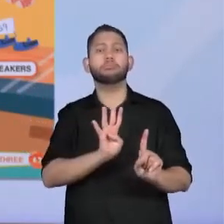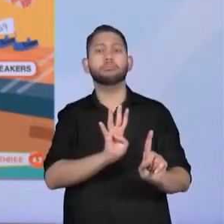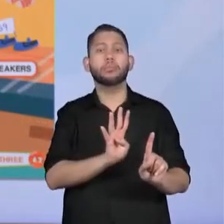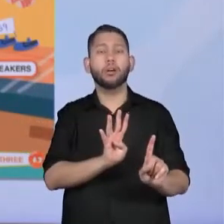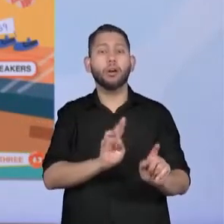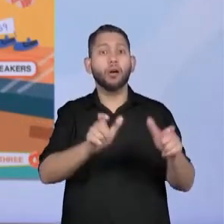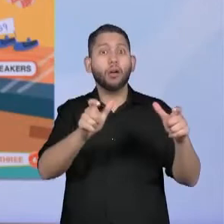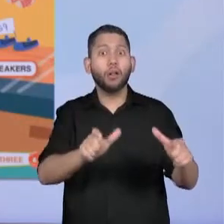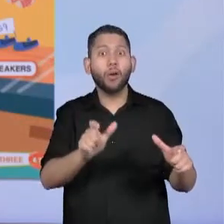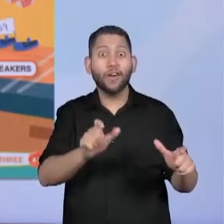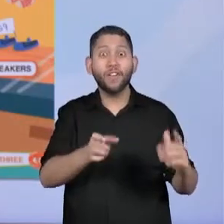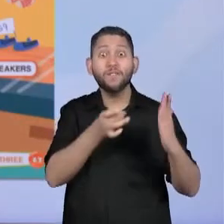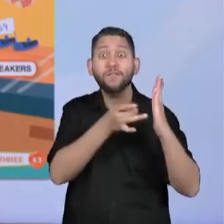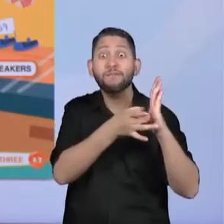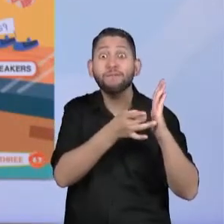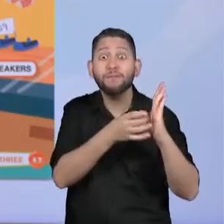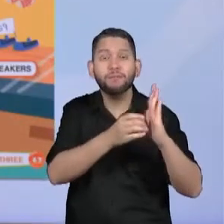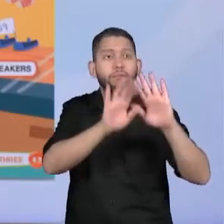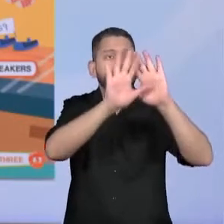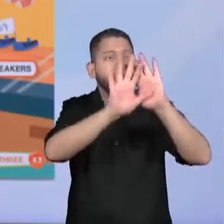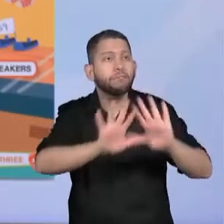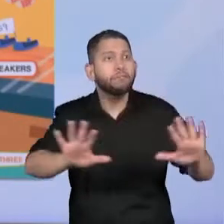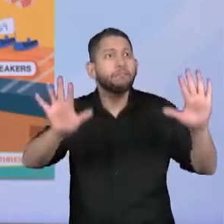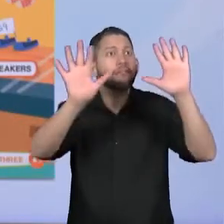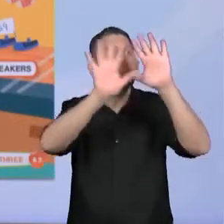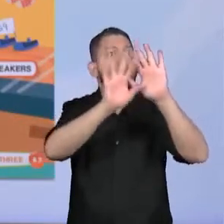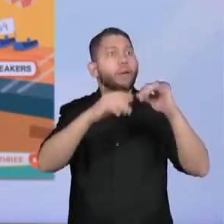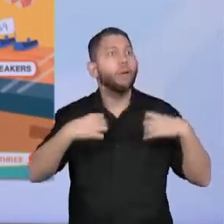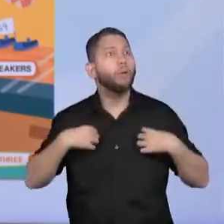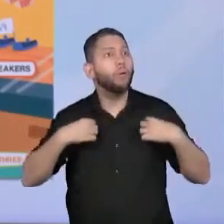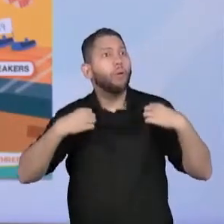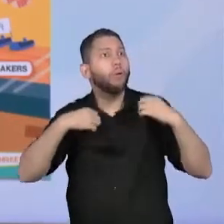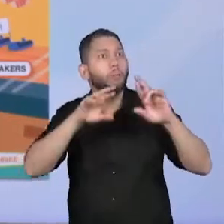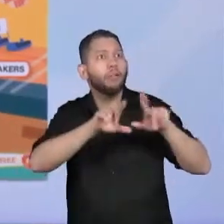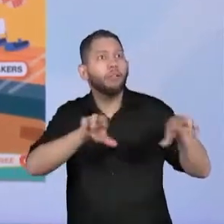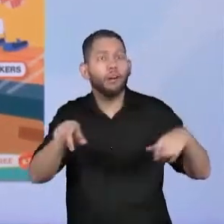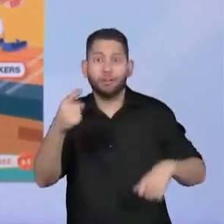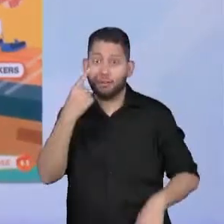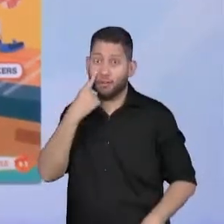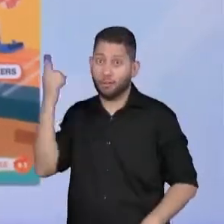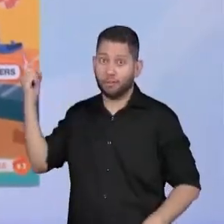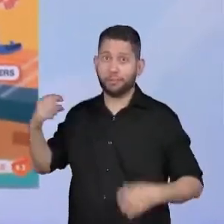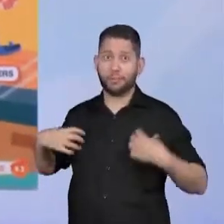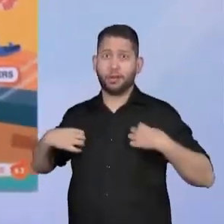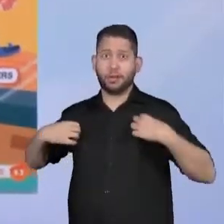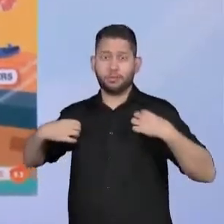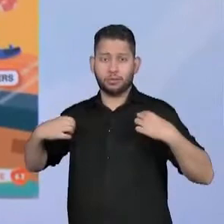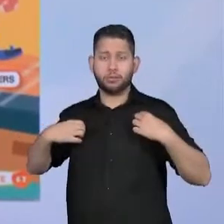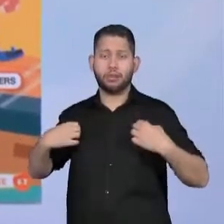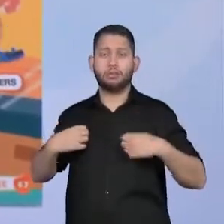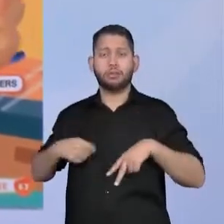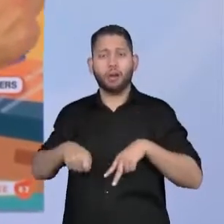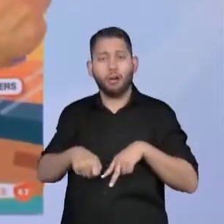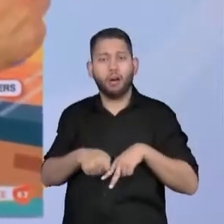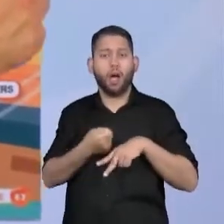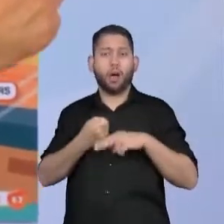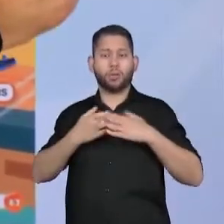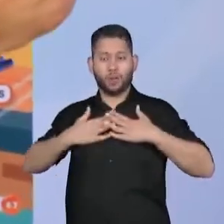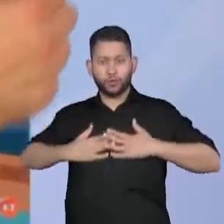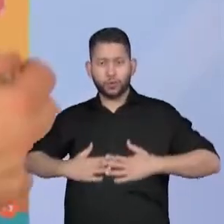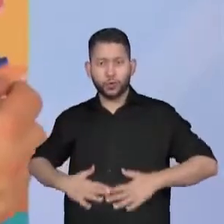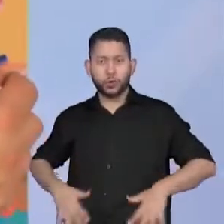nessa vitrine de uma loja, a gente tem vários itens de roupas. Temos uma camiseta, calças,